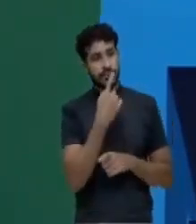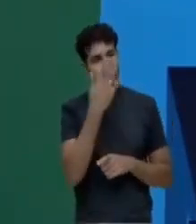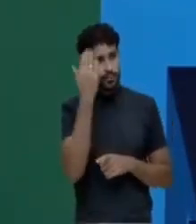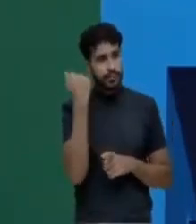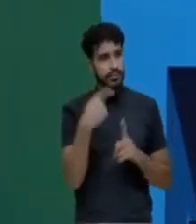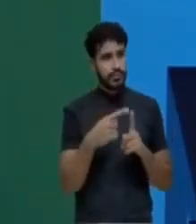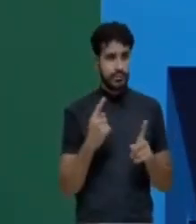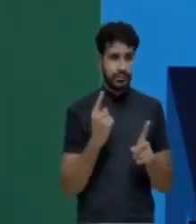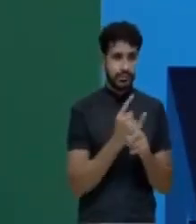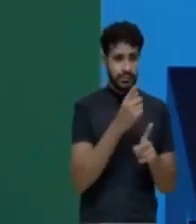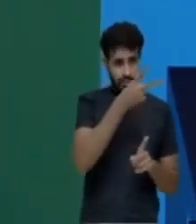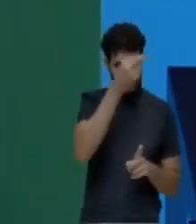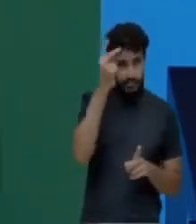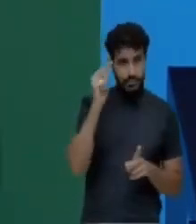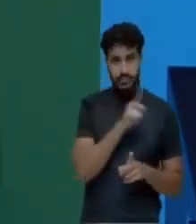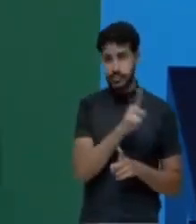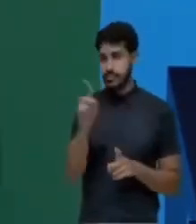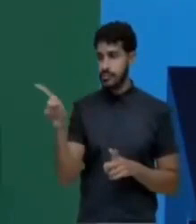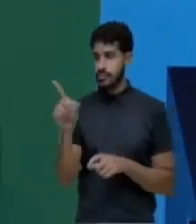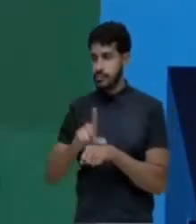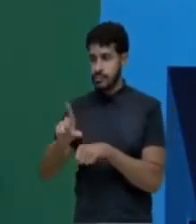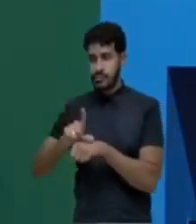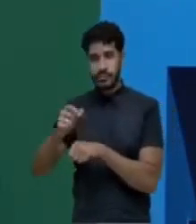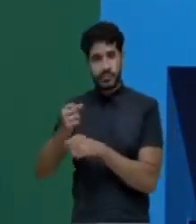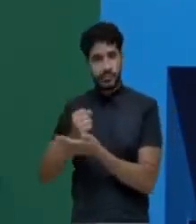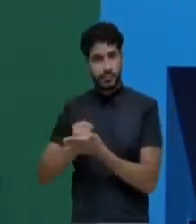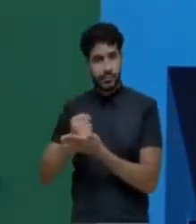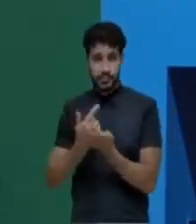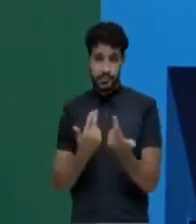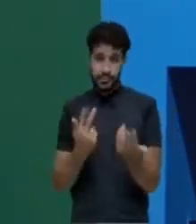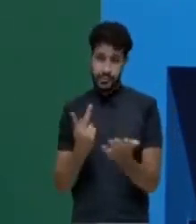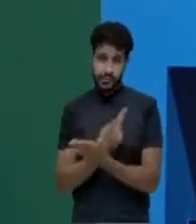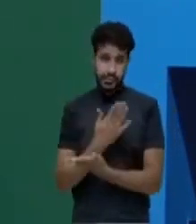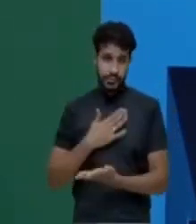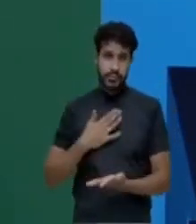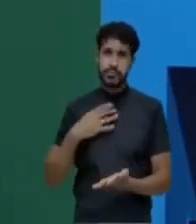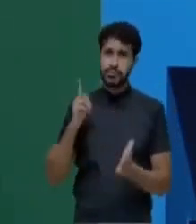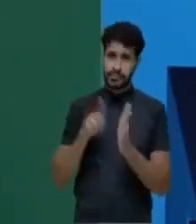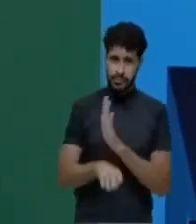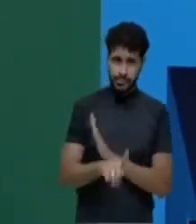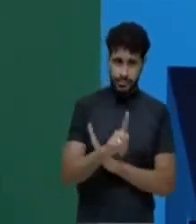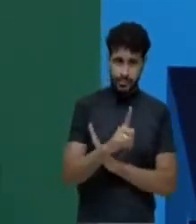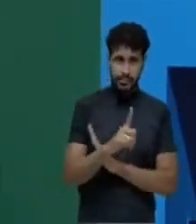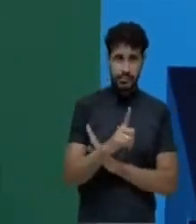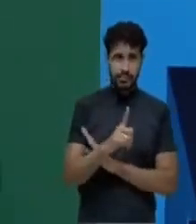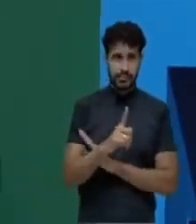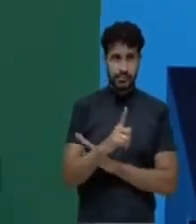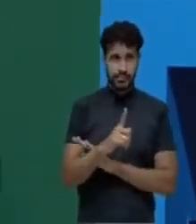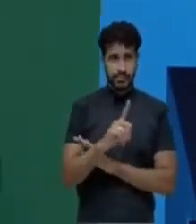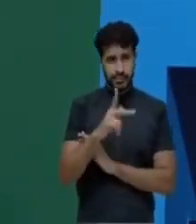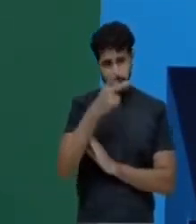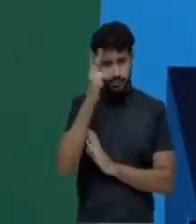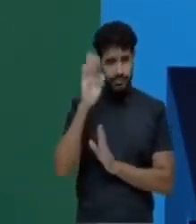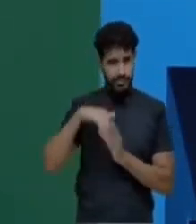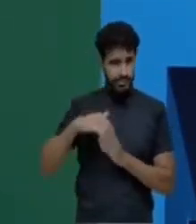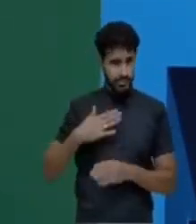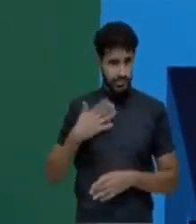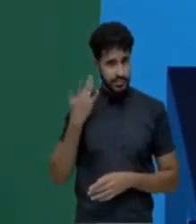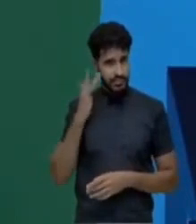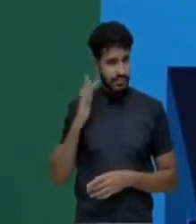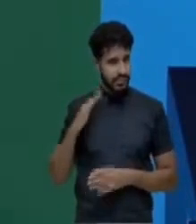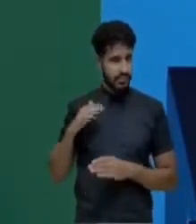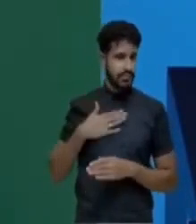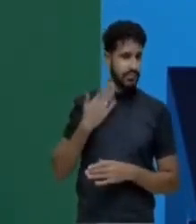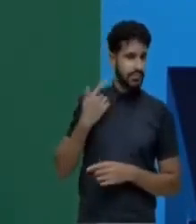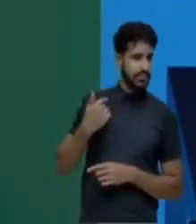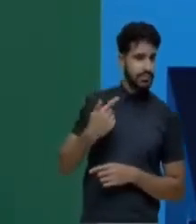o prefeito lá na farmácia, como um dia aconteceu comigo. E aí perguntou, inclusive, esse eleitor, que eu acho que não era meu eleitor, se